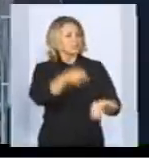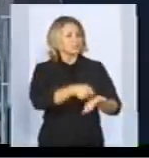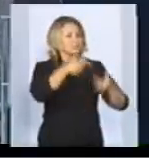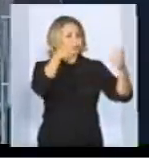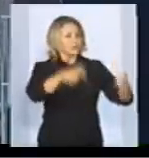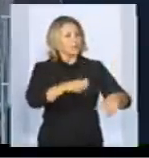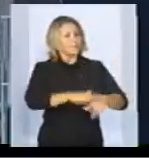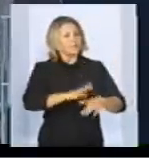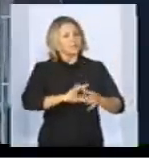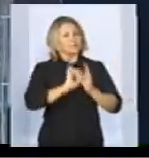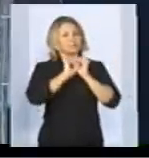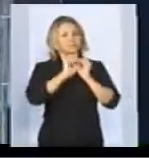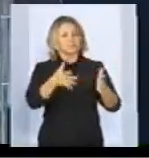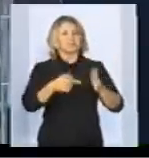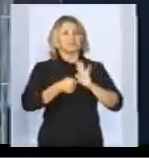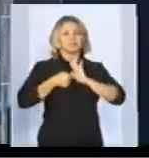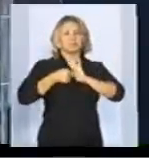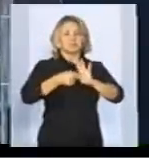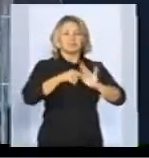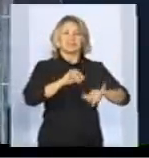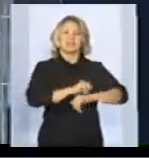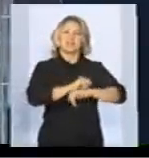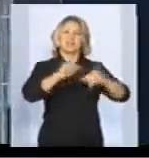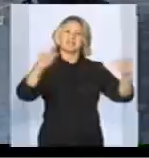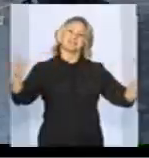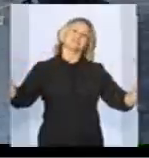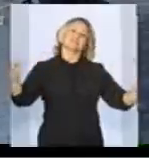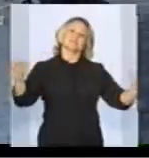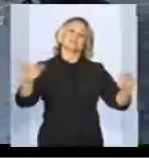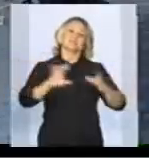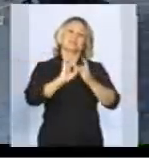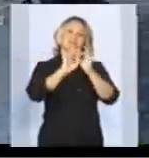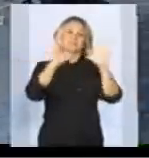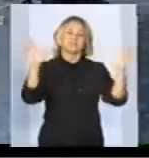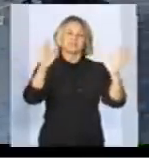democrático que amplia a liberdade de expressão muito